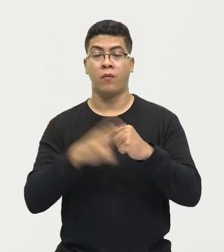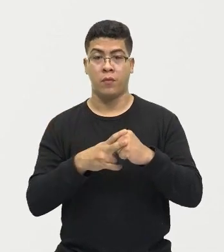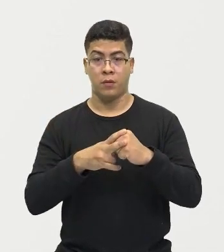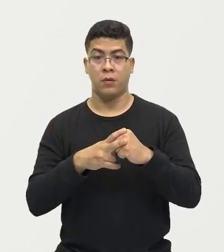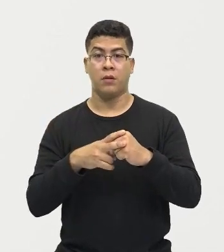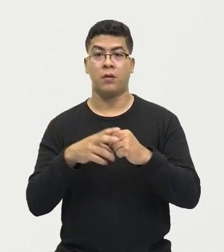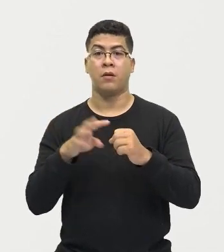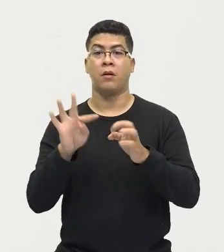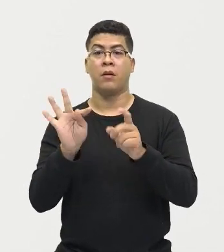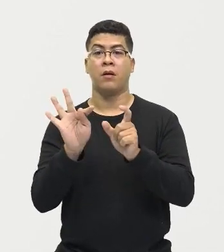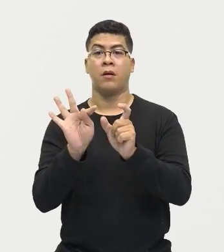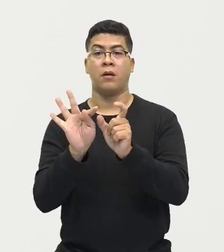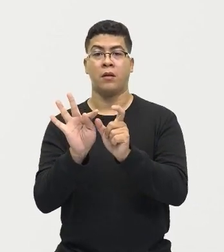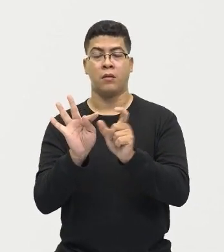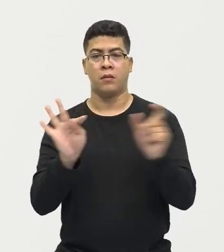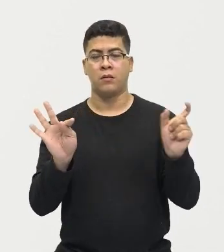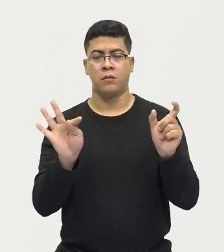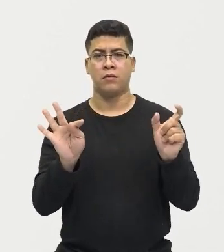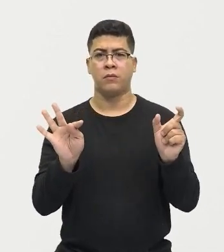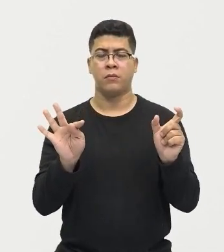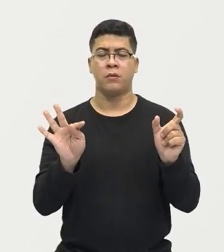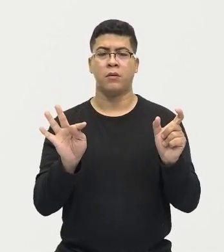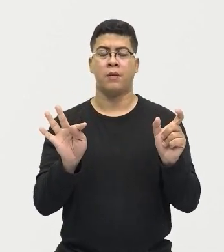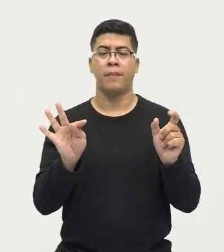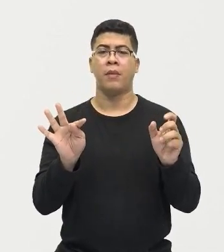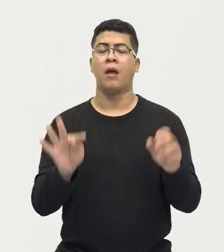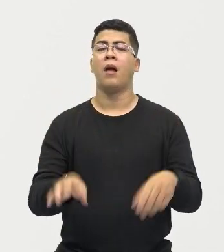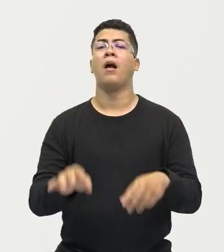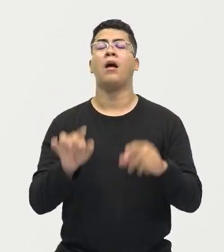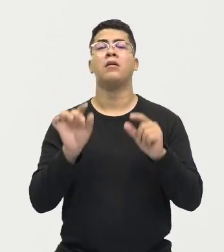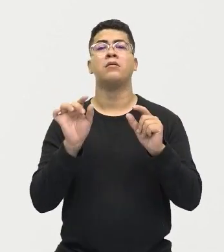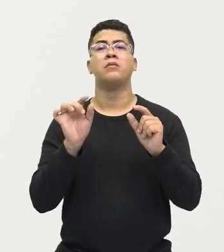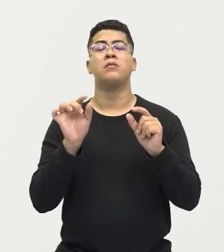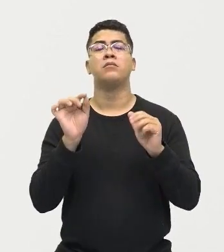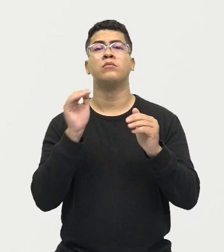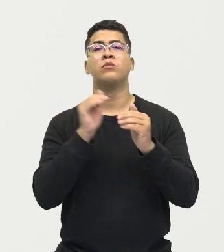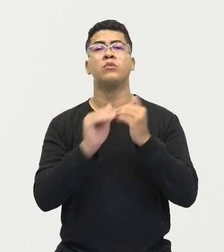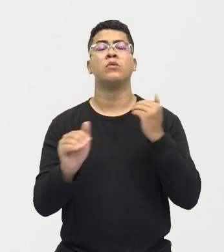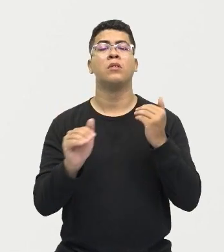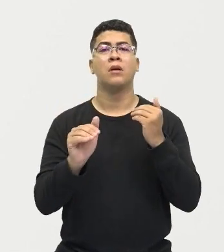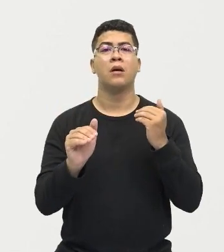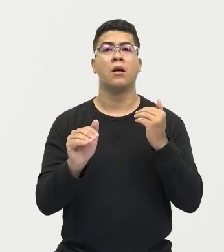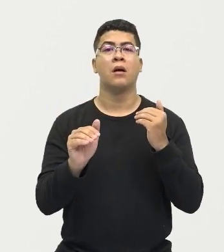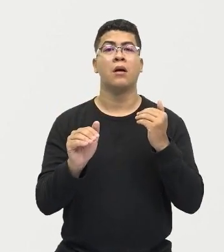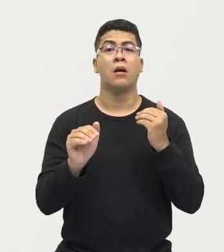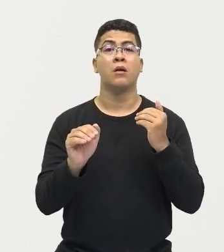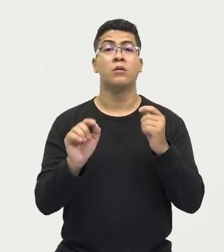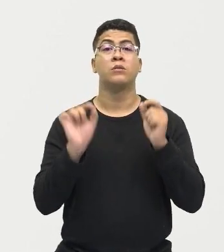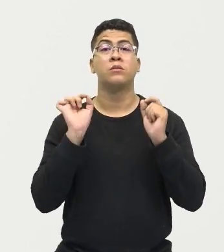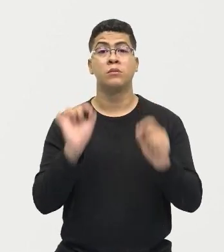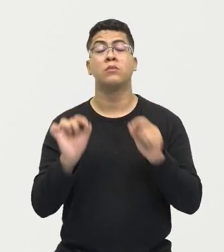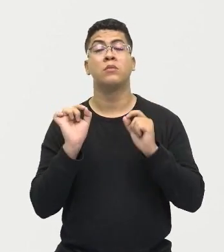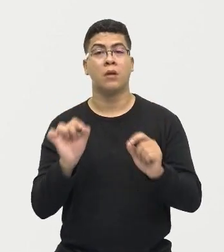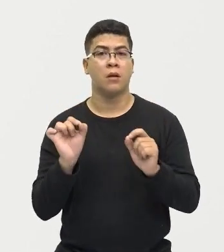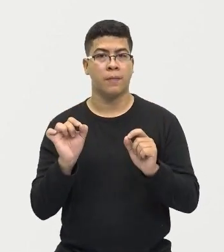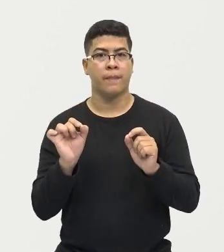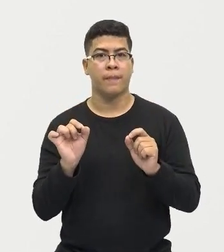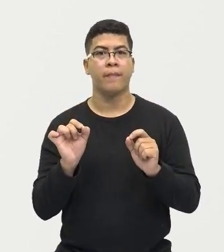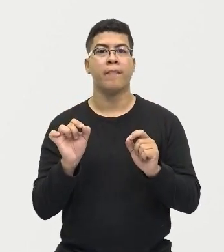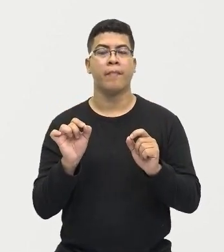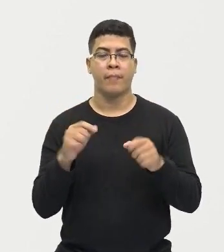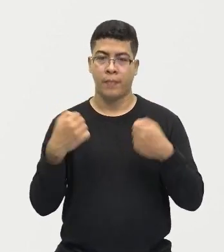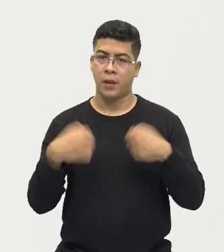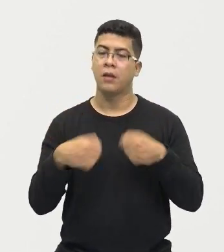os jogadores discordaram, vocês vão me perguntar, mas discordaram de quê, professor? Porque ele precisa ir ao